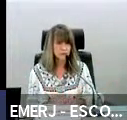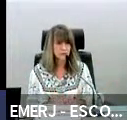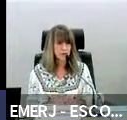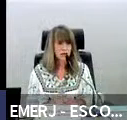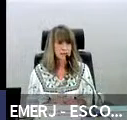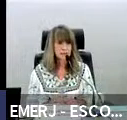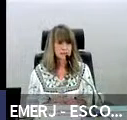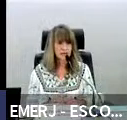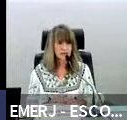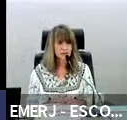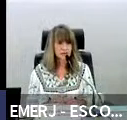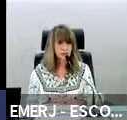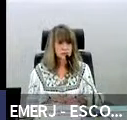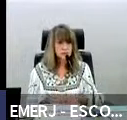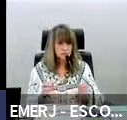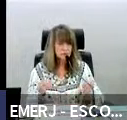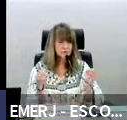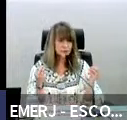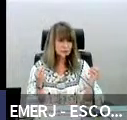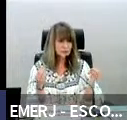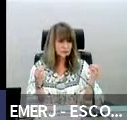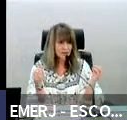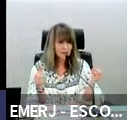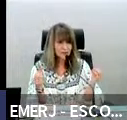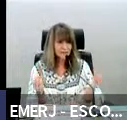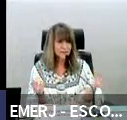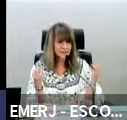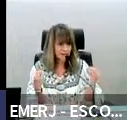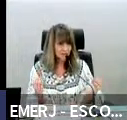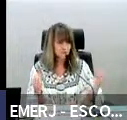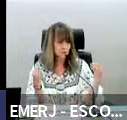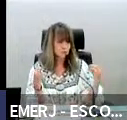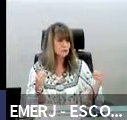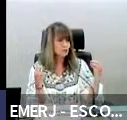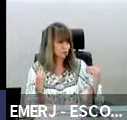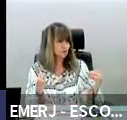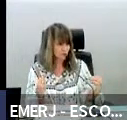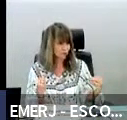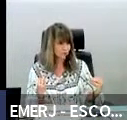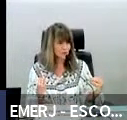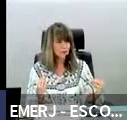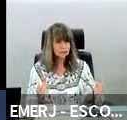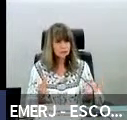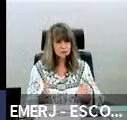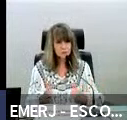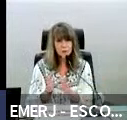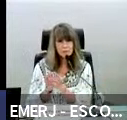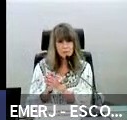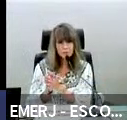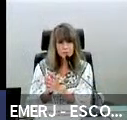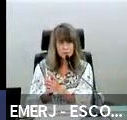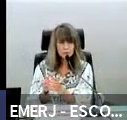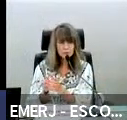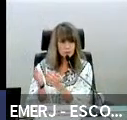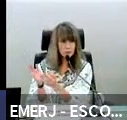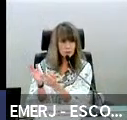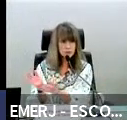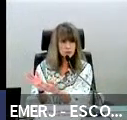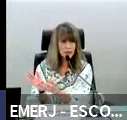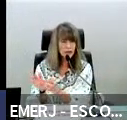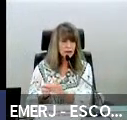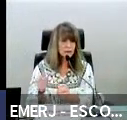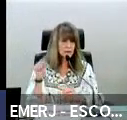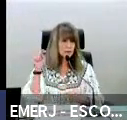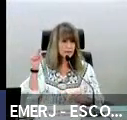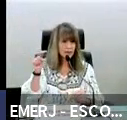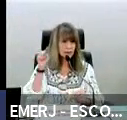aqui analisadas, se você não tem critérios objetivos que te permitam